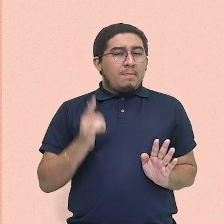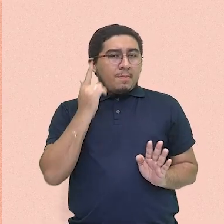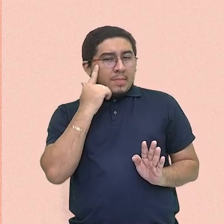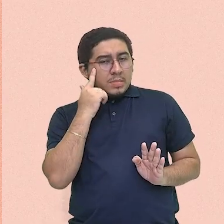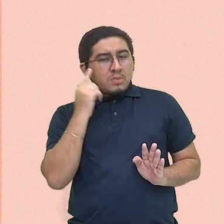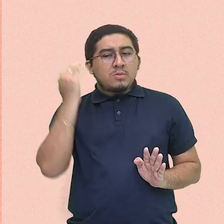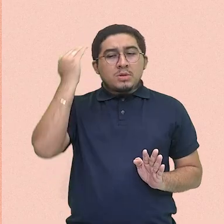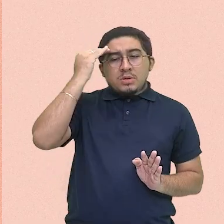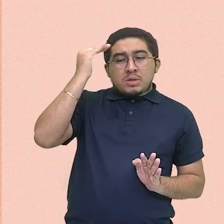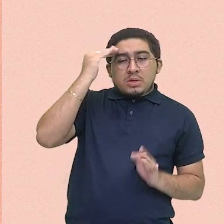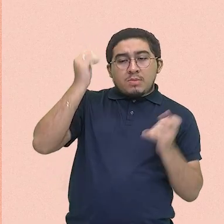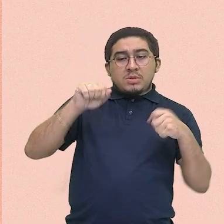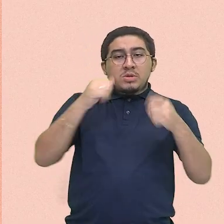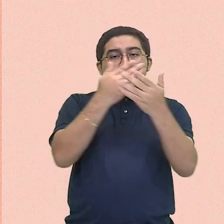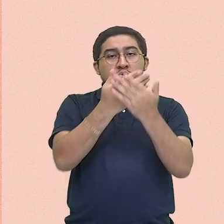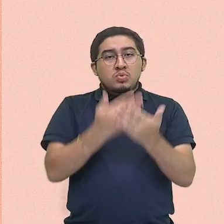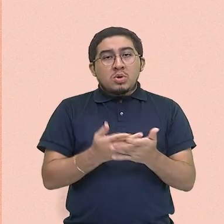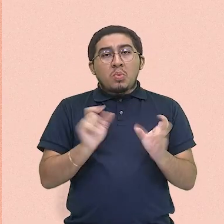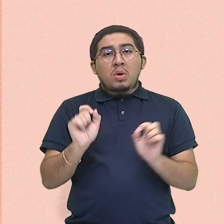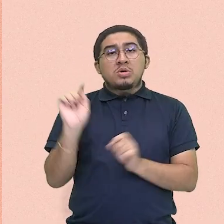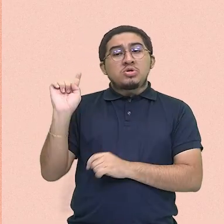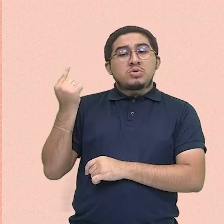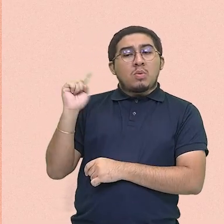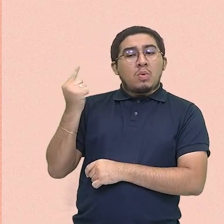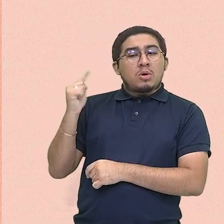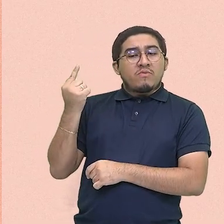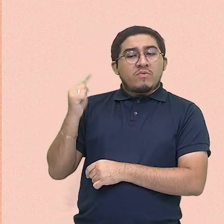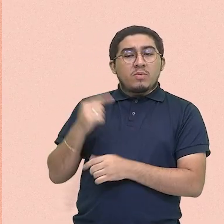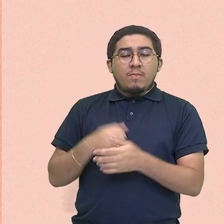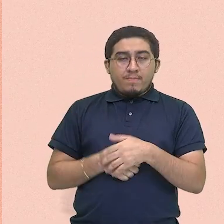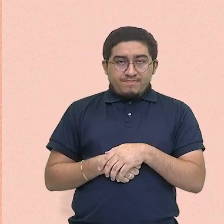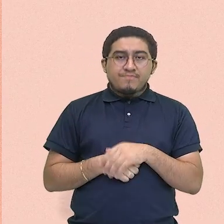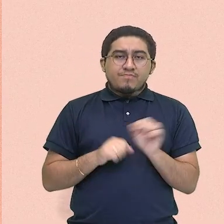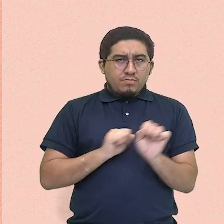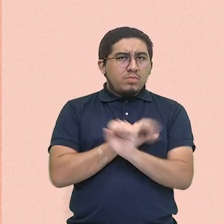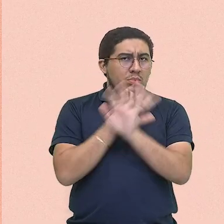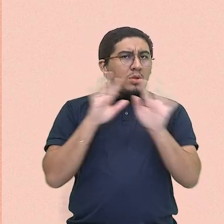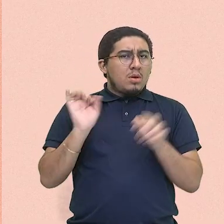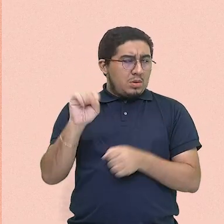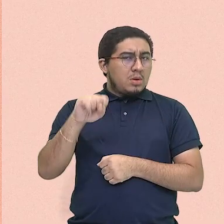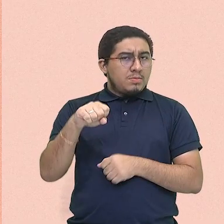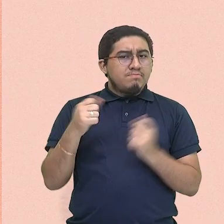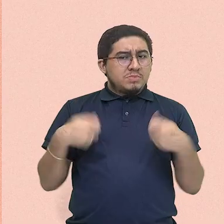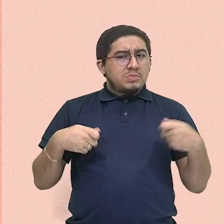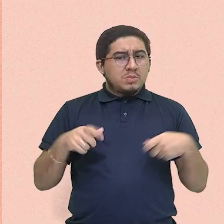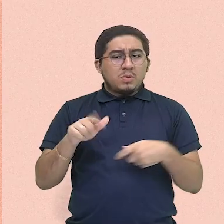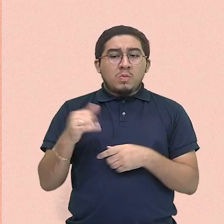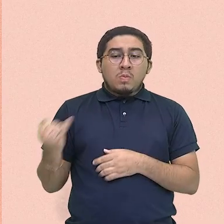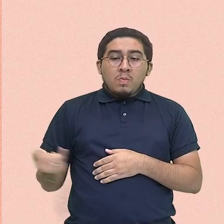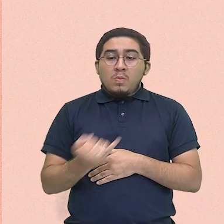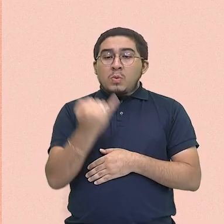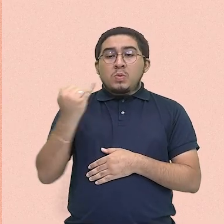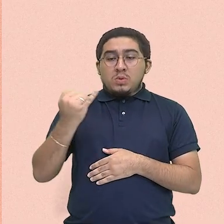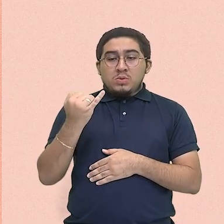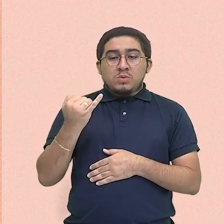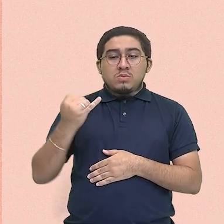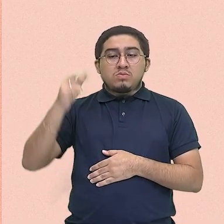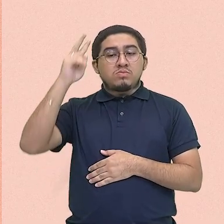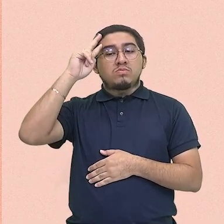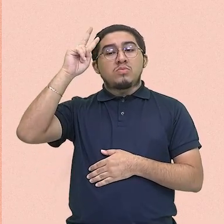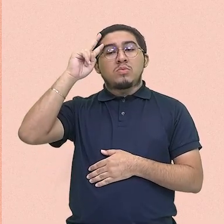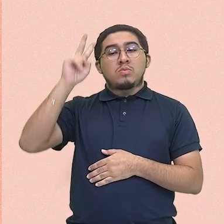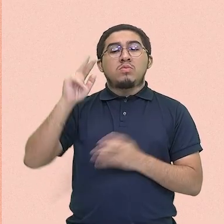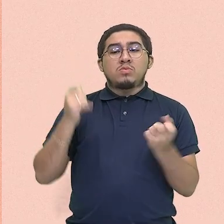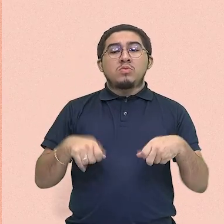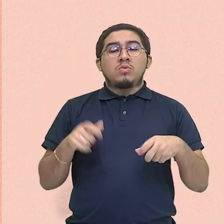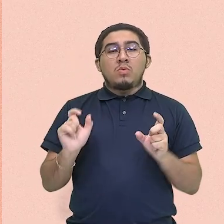entender isso, eu tenho que estudar muita geografia. Provavelmente sim, é um ponto importante a ser levado em